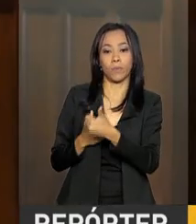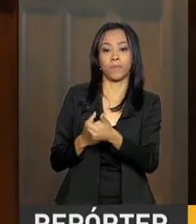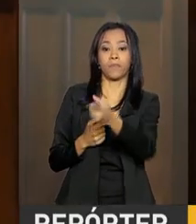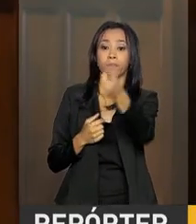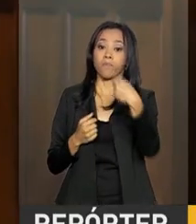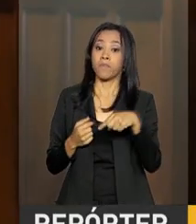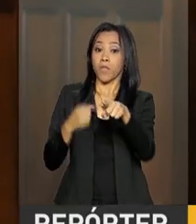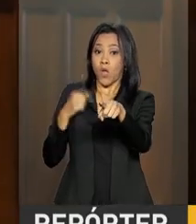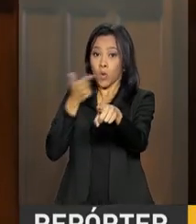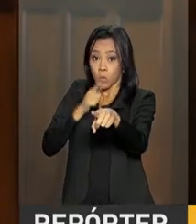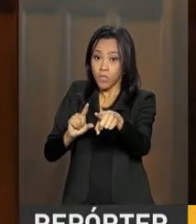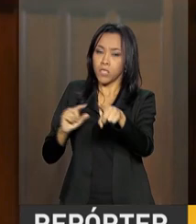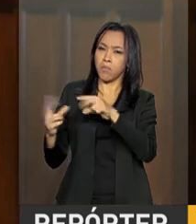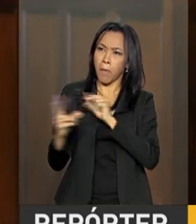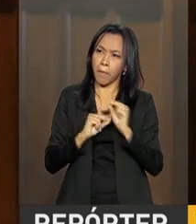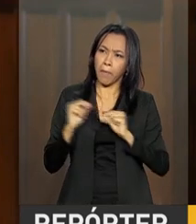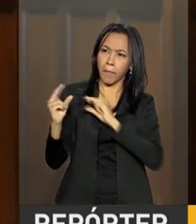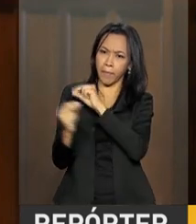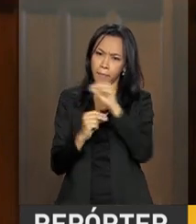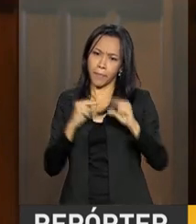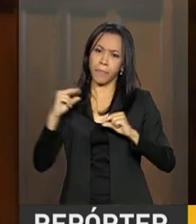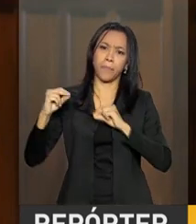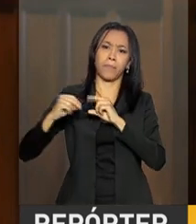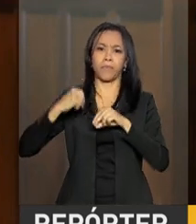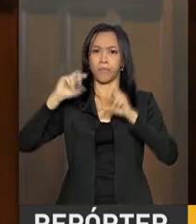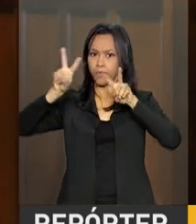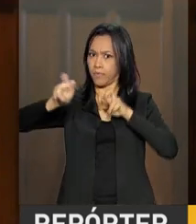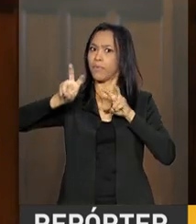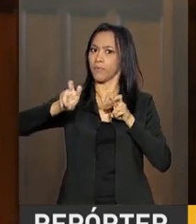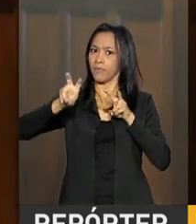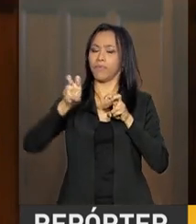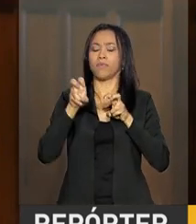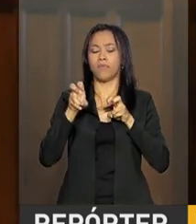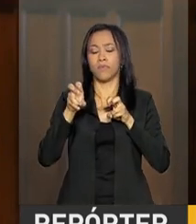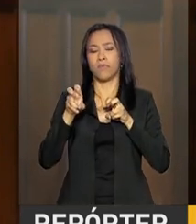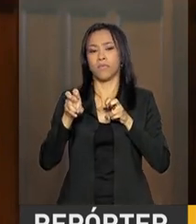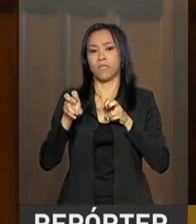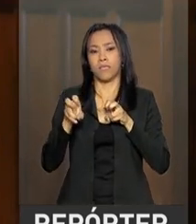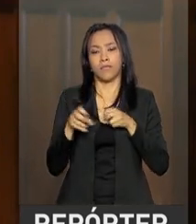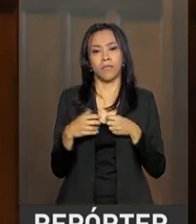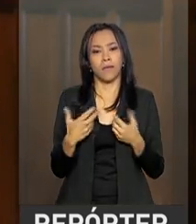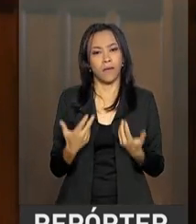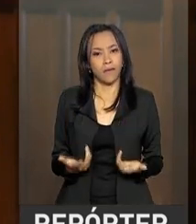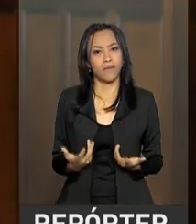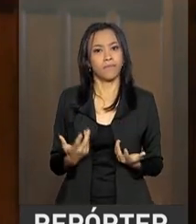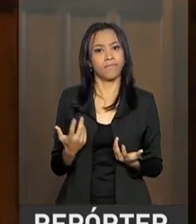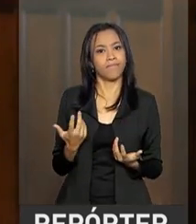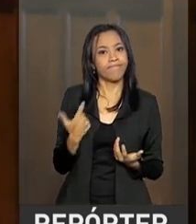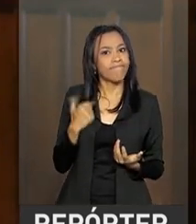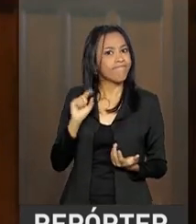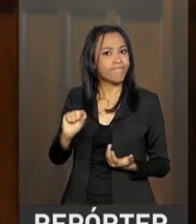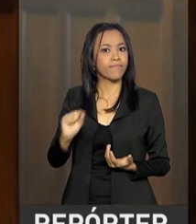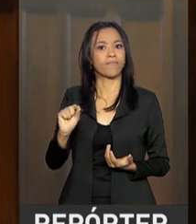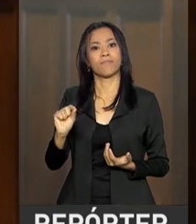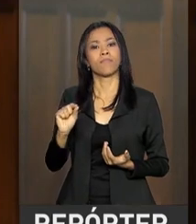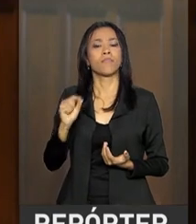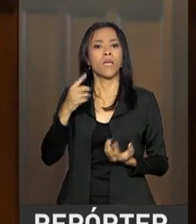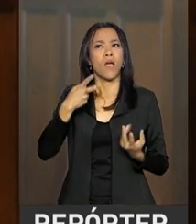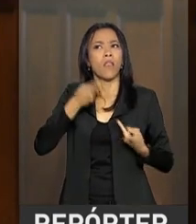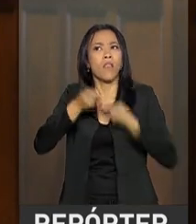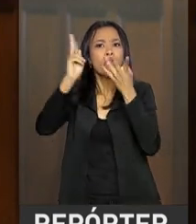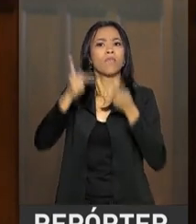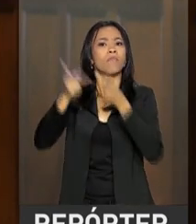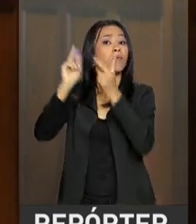o comércio de uma forma ampla e que levamos para o lado americano a nossa preocupação